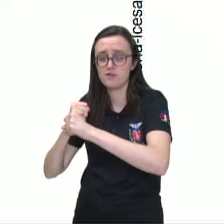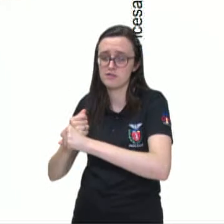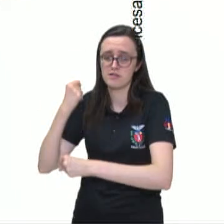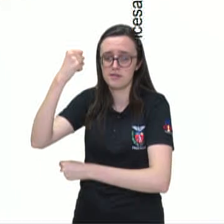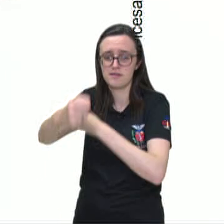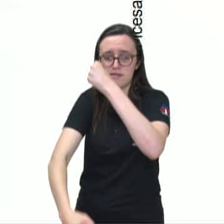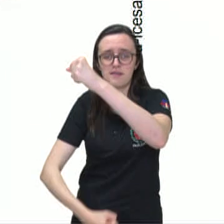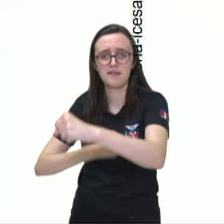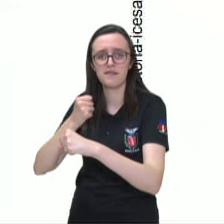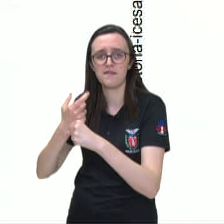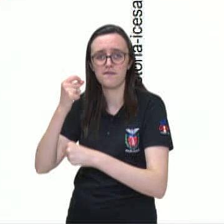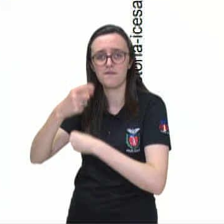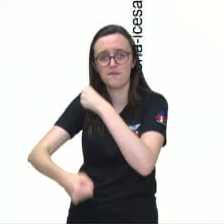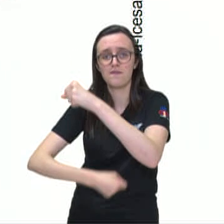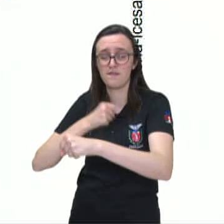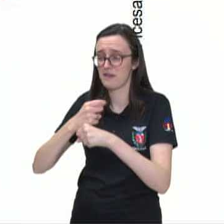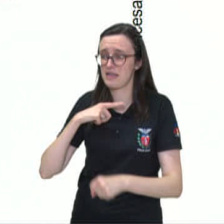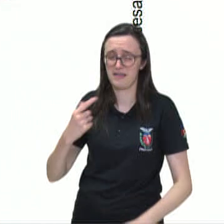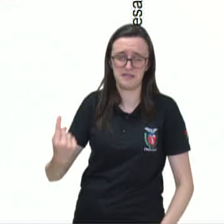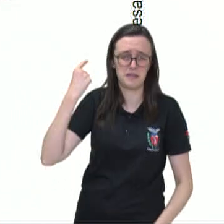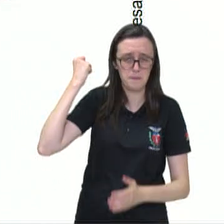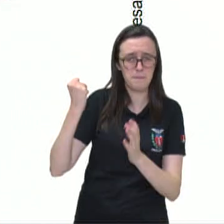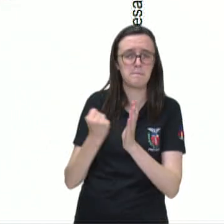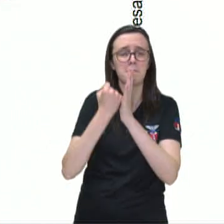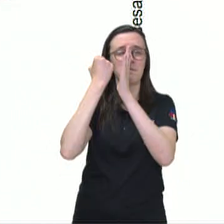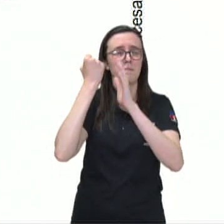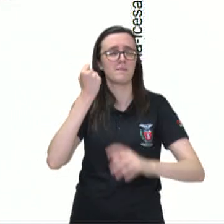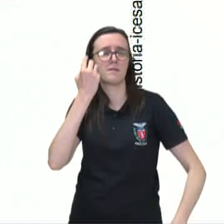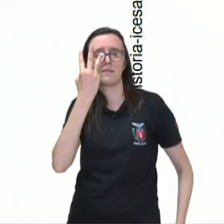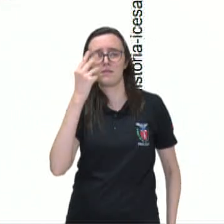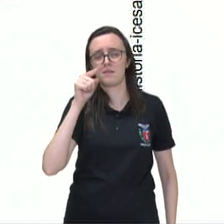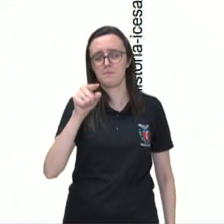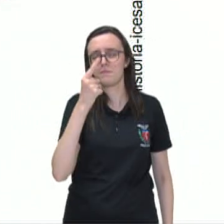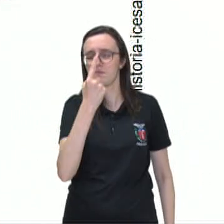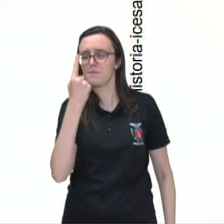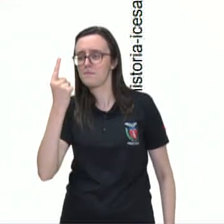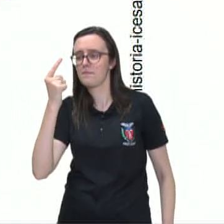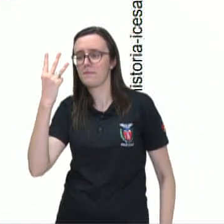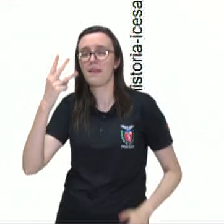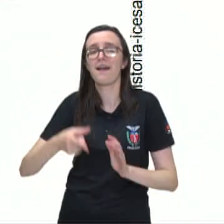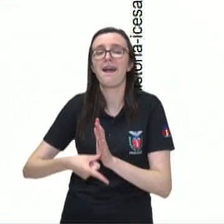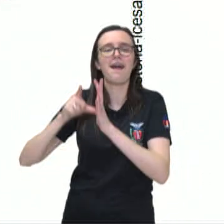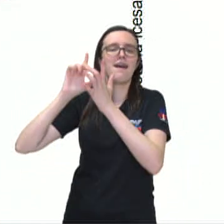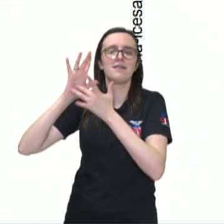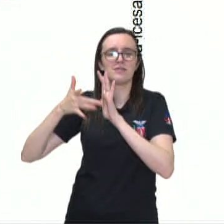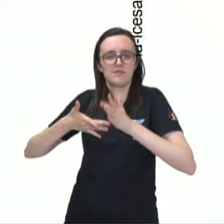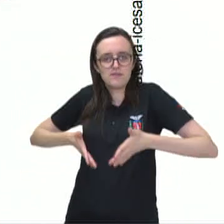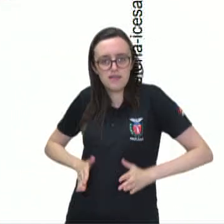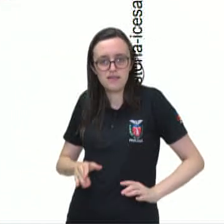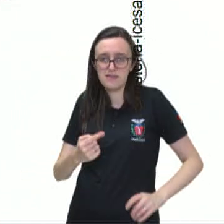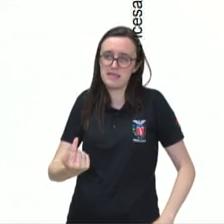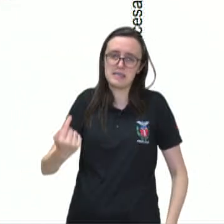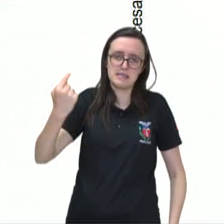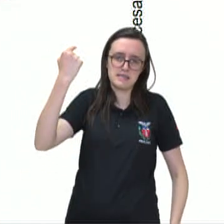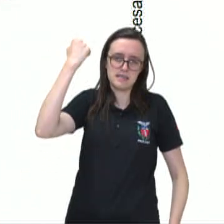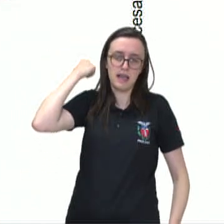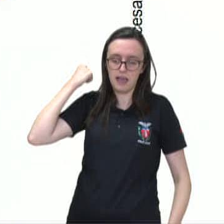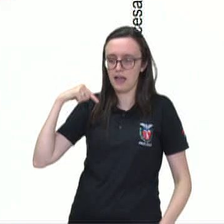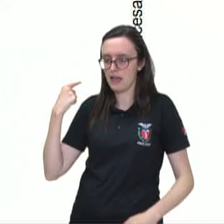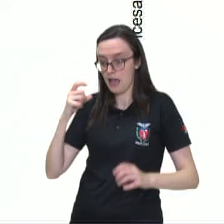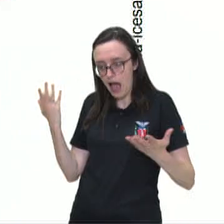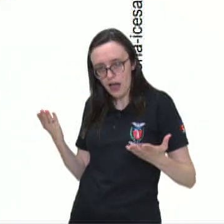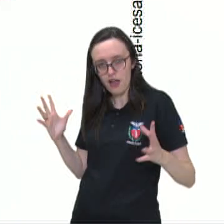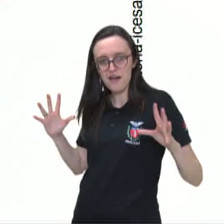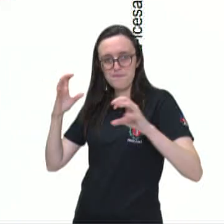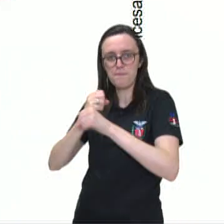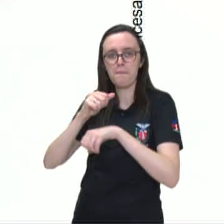foi lá em 3.113 a.C. Por isso agora estaria em 5.000 já o calendário. Por meio deles poderiam potencializar